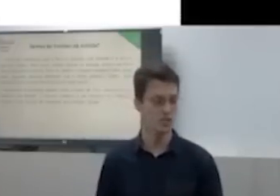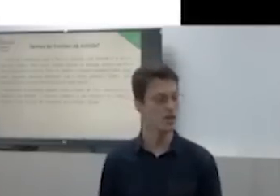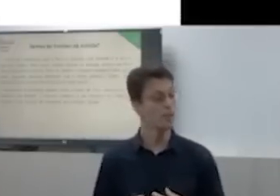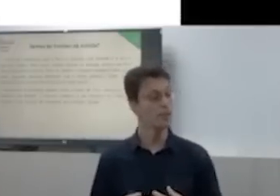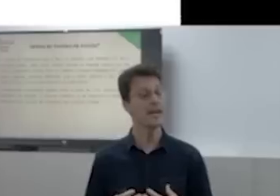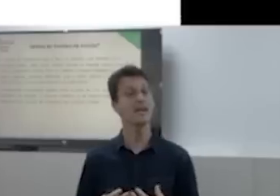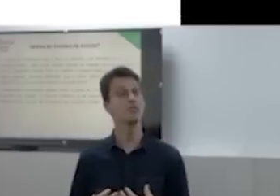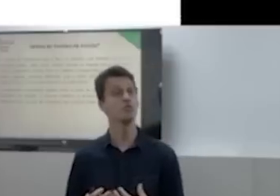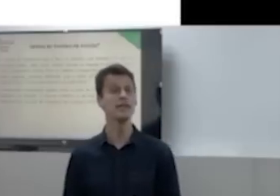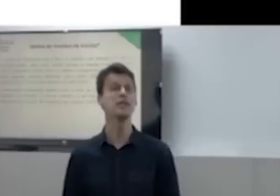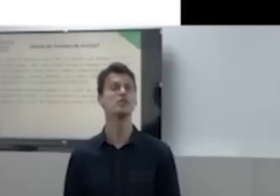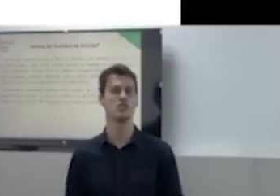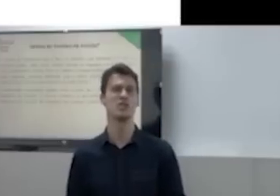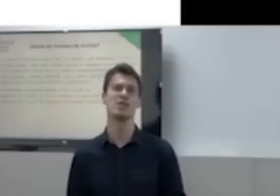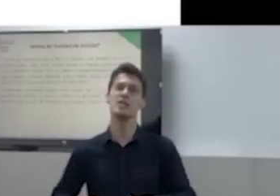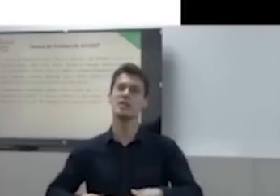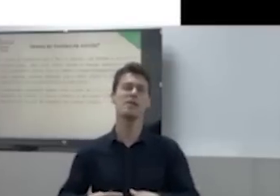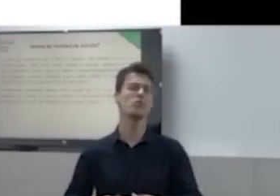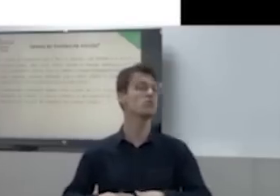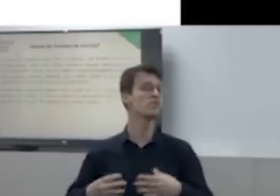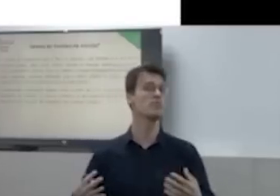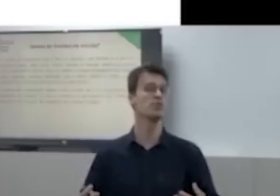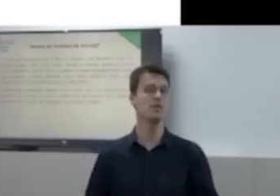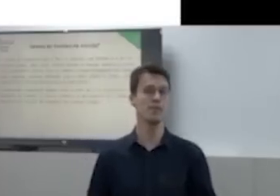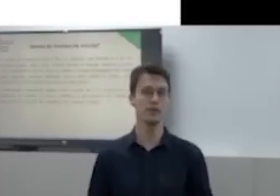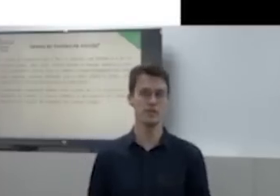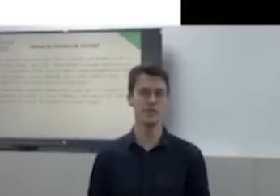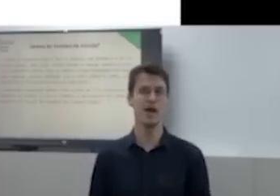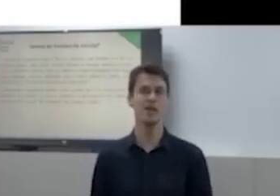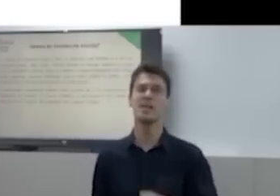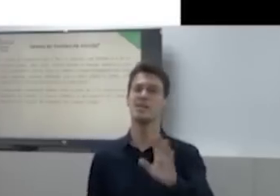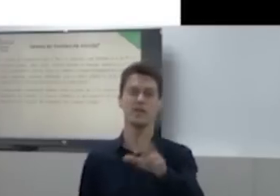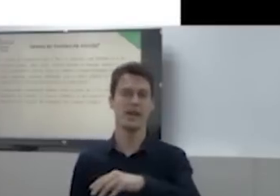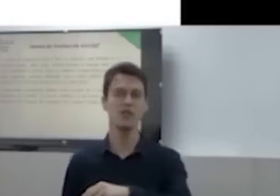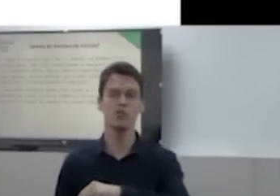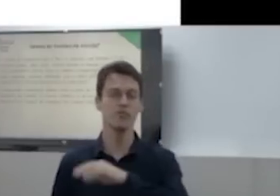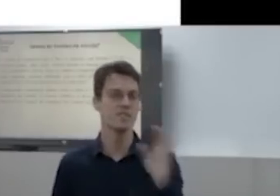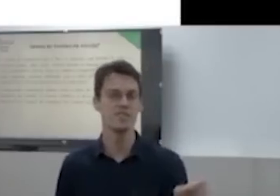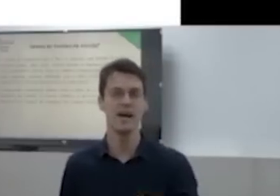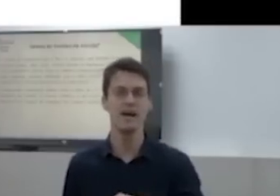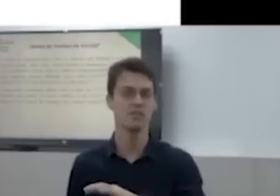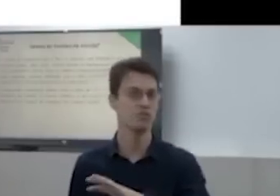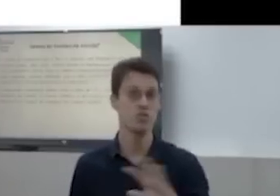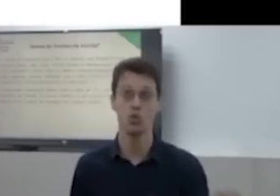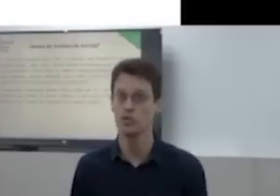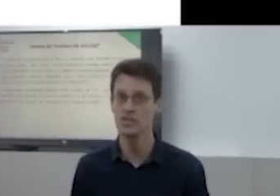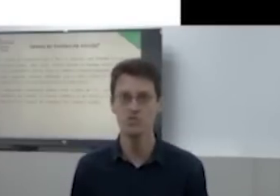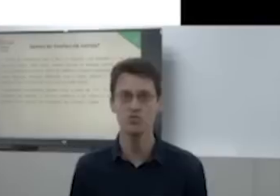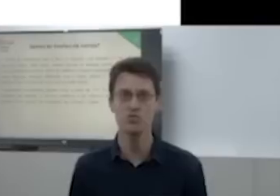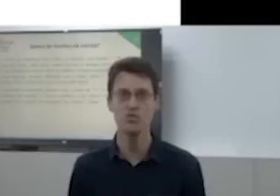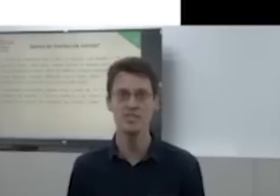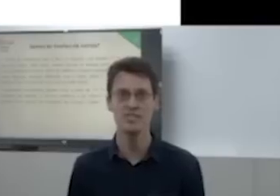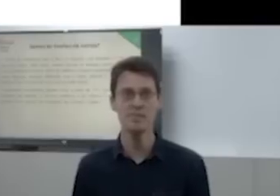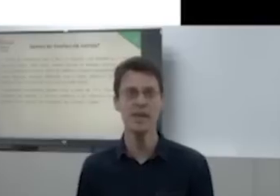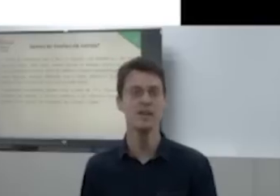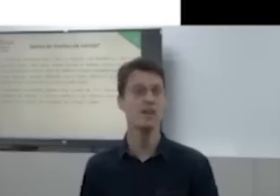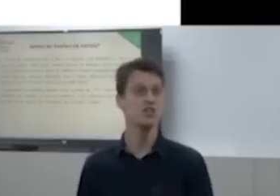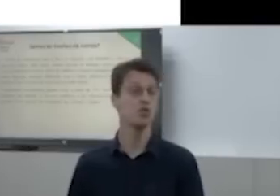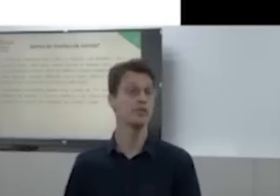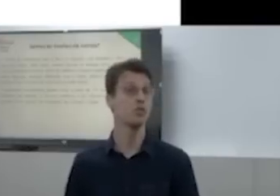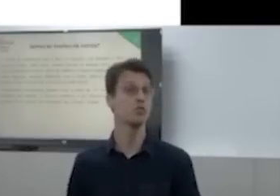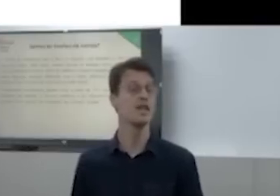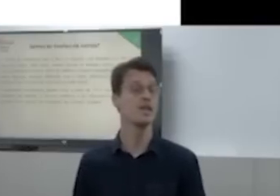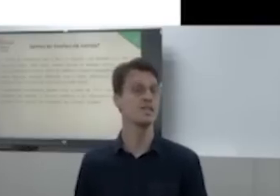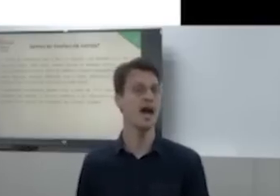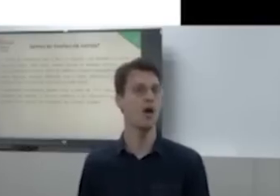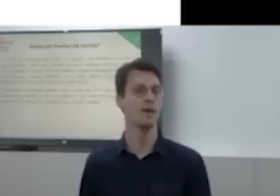sua totalidade, porque ela era muito grande. Ia consumir muito tempo da nossa aula. E eu quero conversar de outros assuntos com vocês